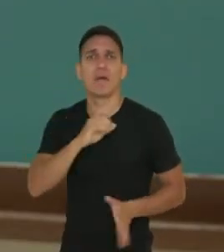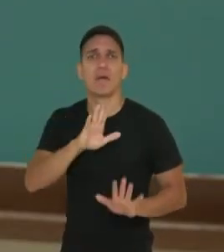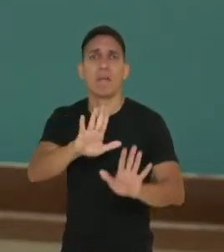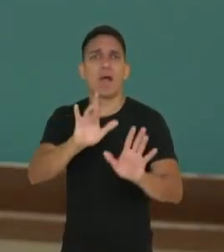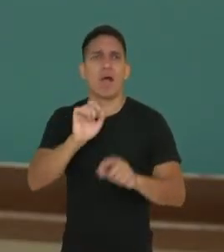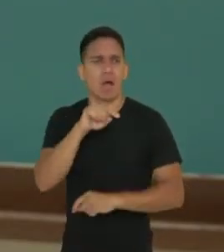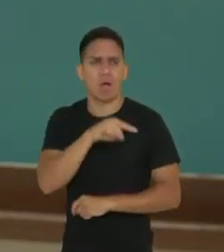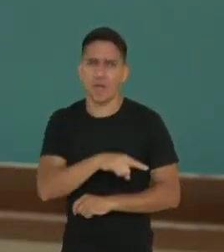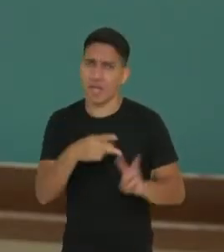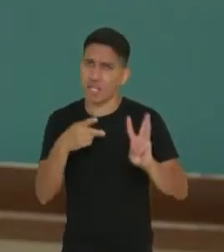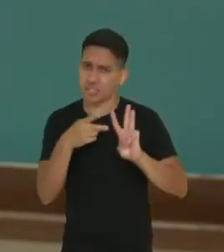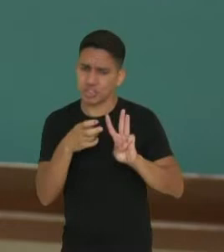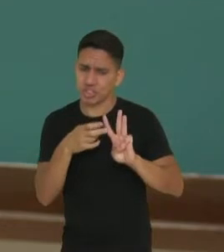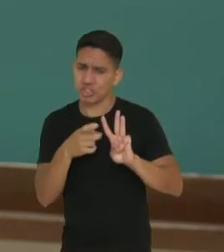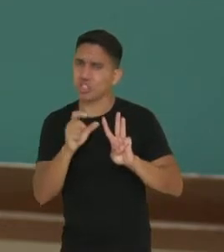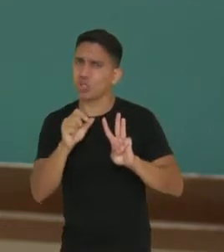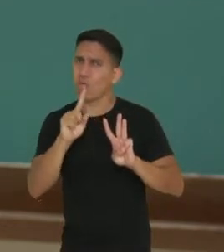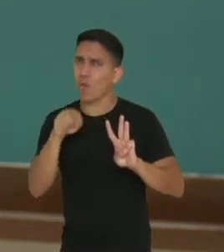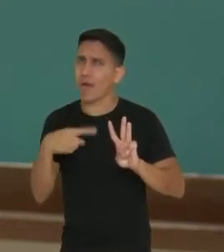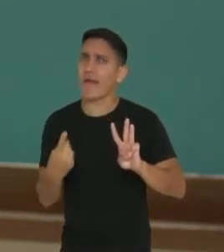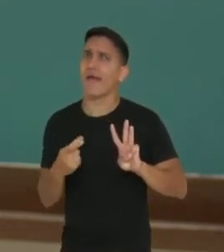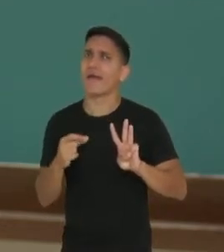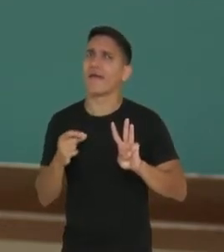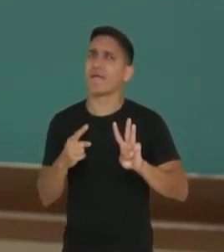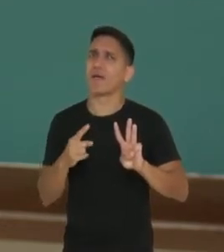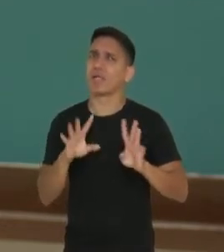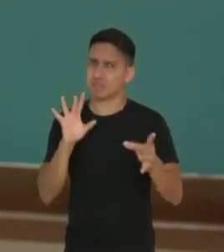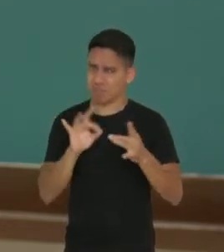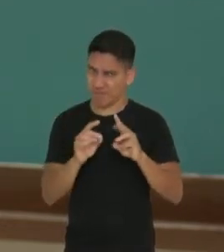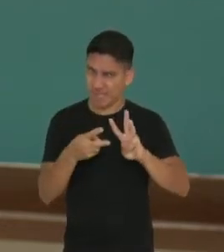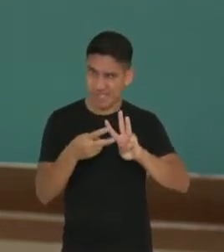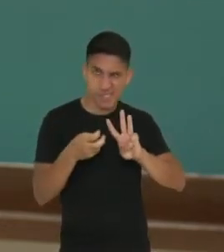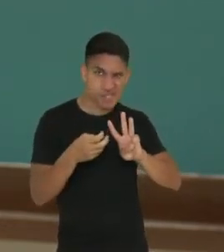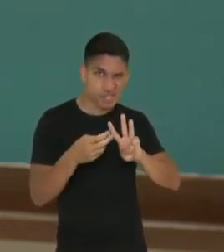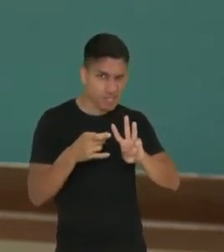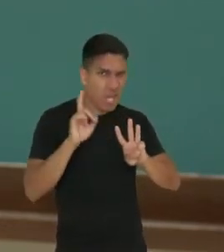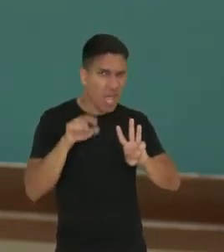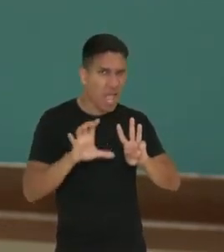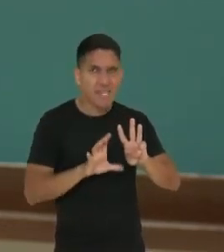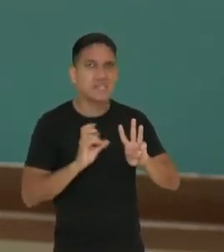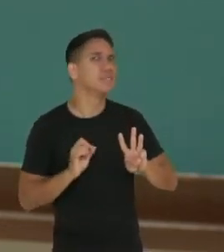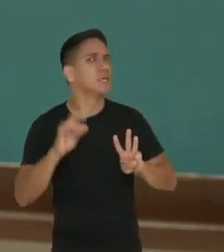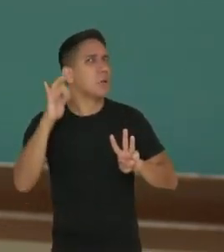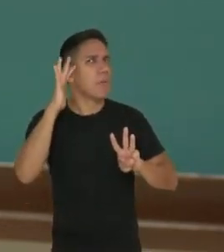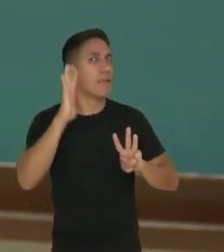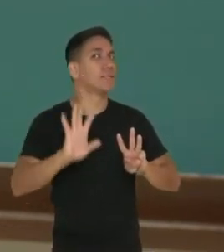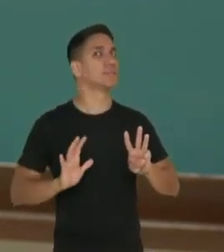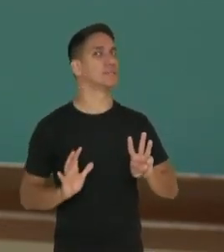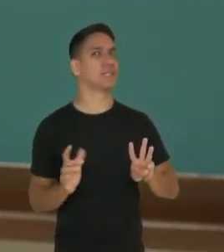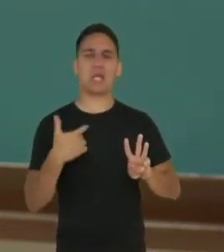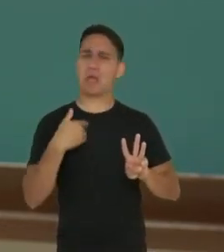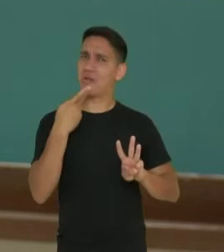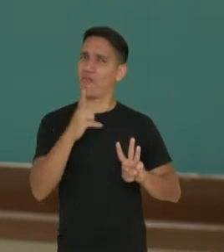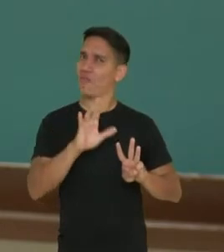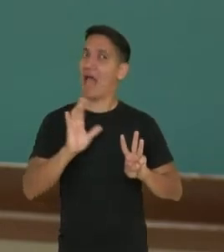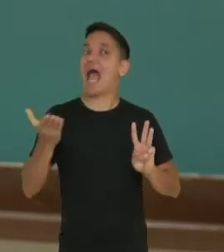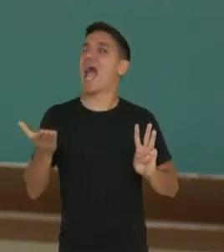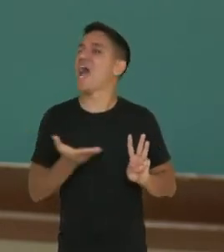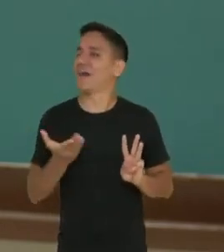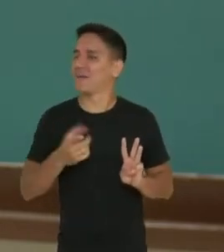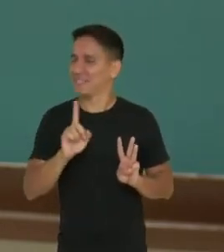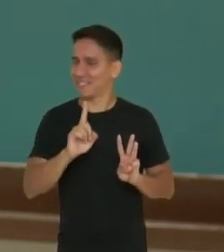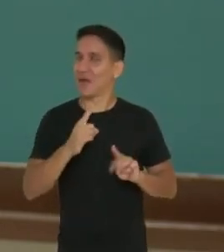será que é um índio no sentido de indígena? Né? É de se pensar. Eu não vou dizer já, né, para